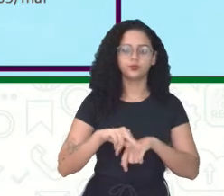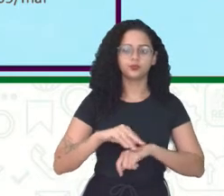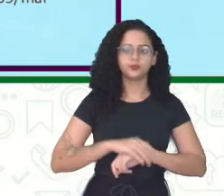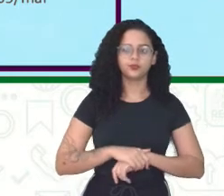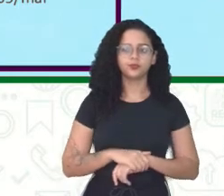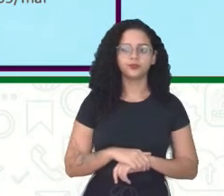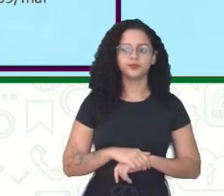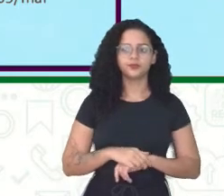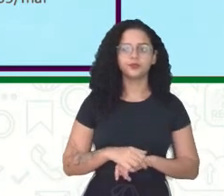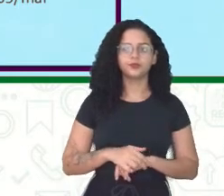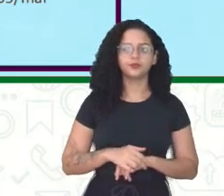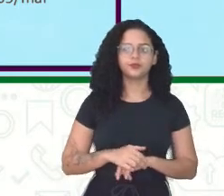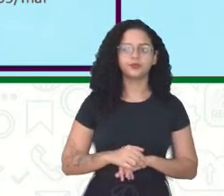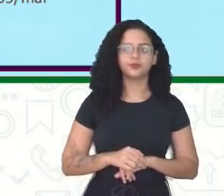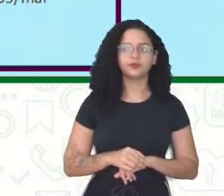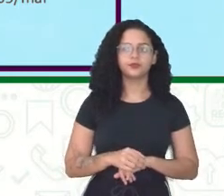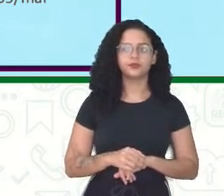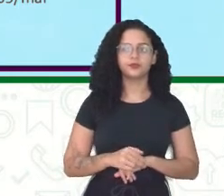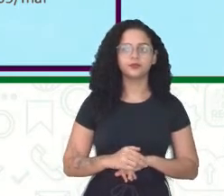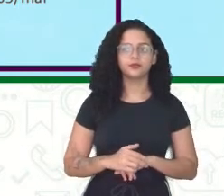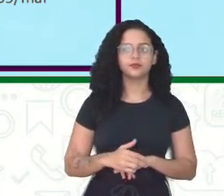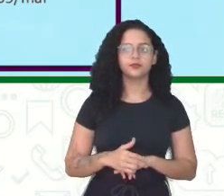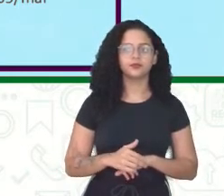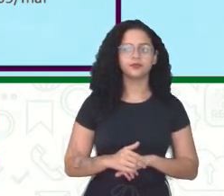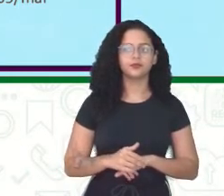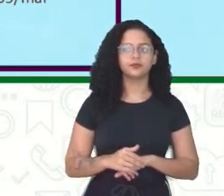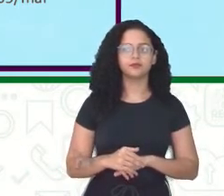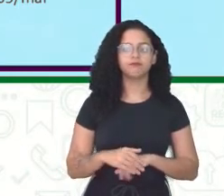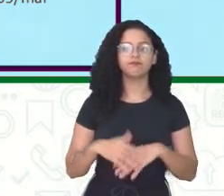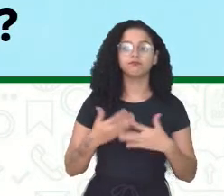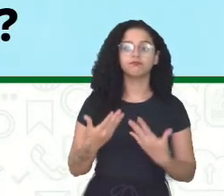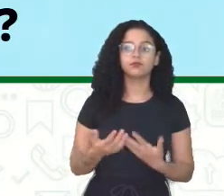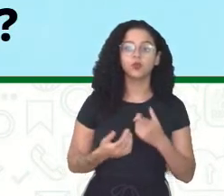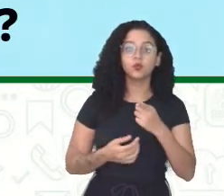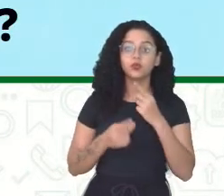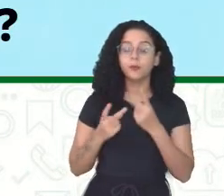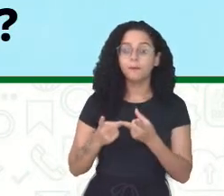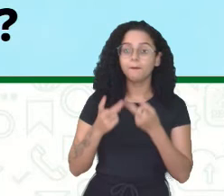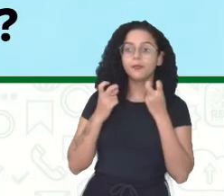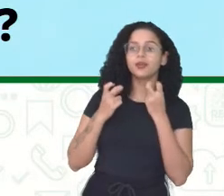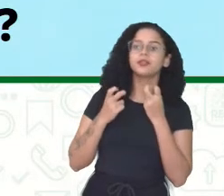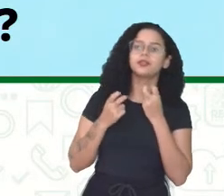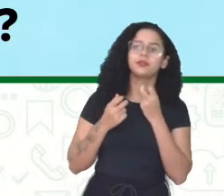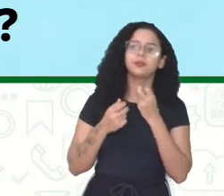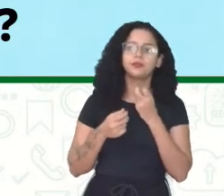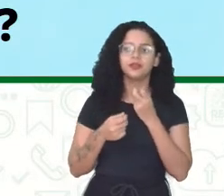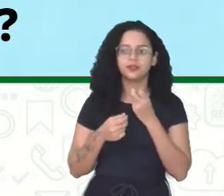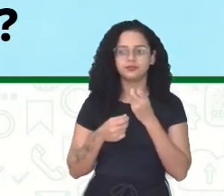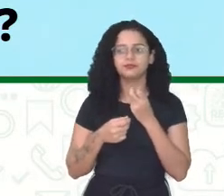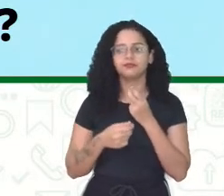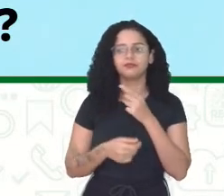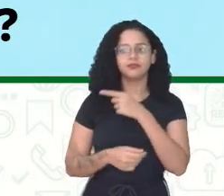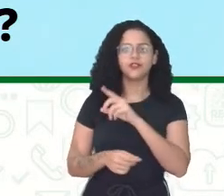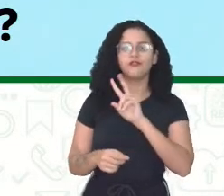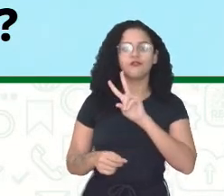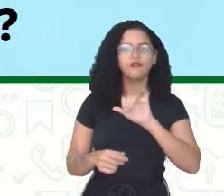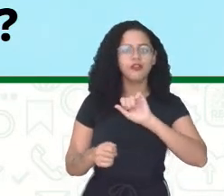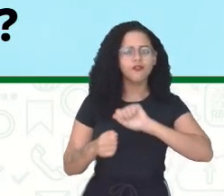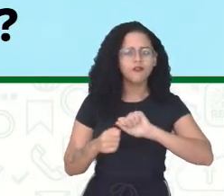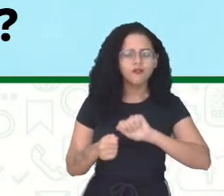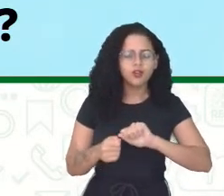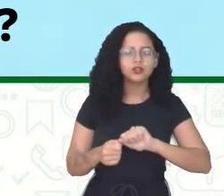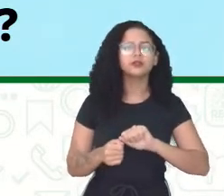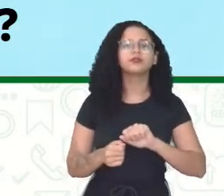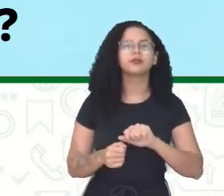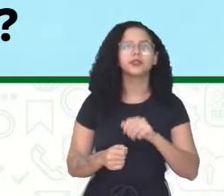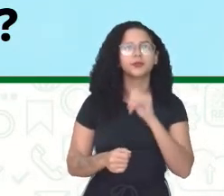barrinha roxinha, ok? E aí você vai perceber que ele vai fazendo, à medida